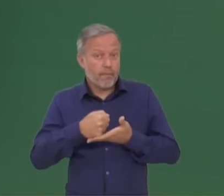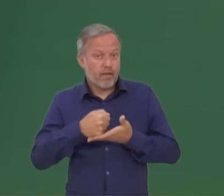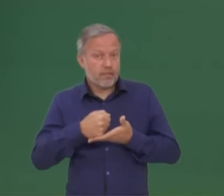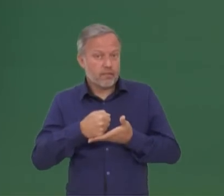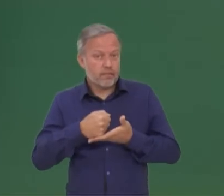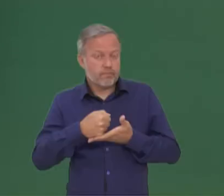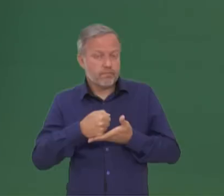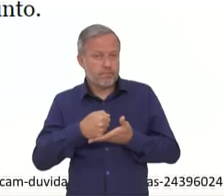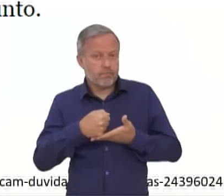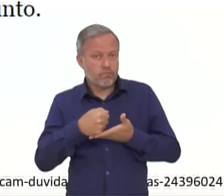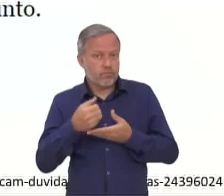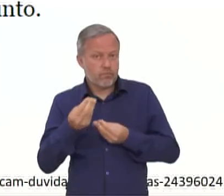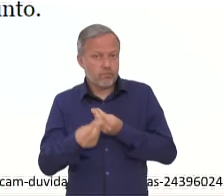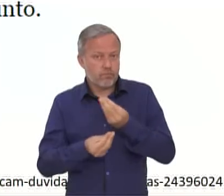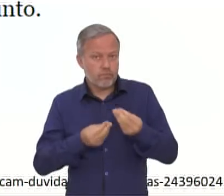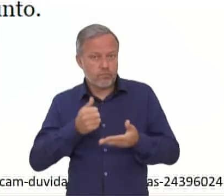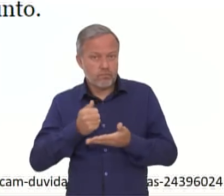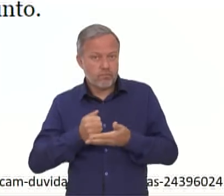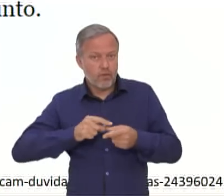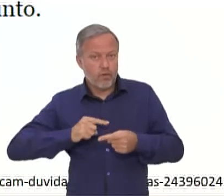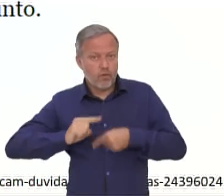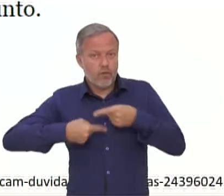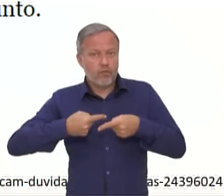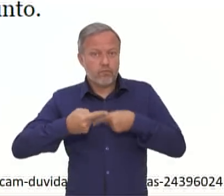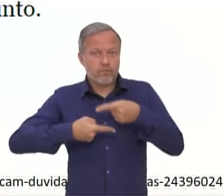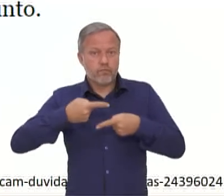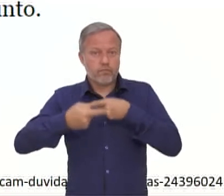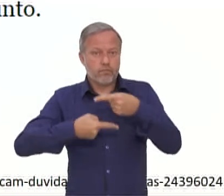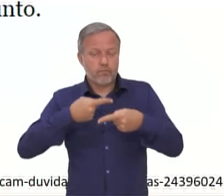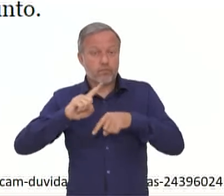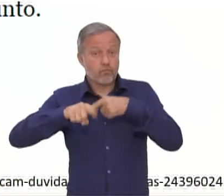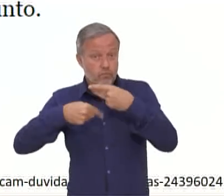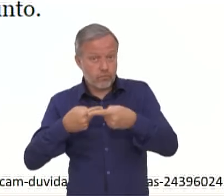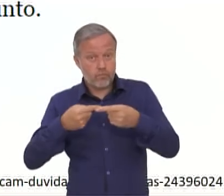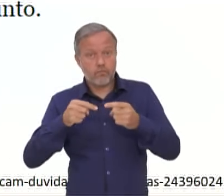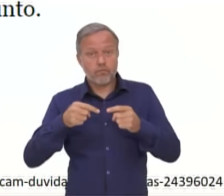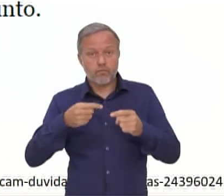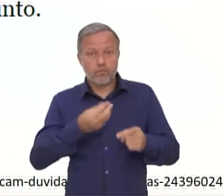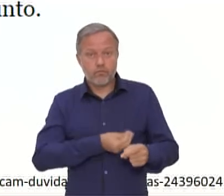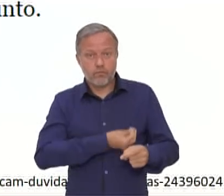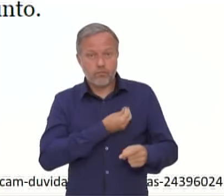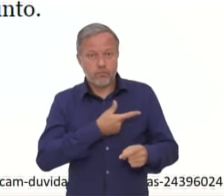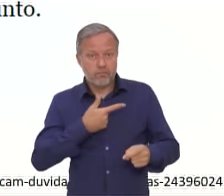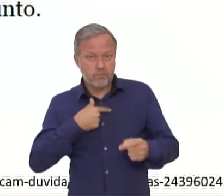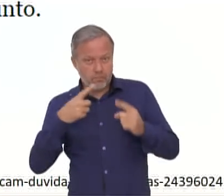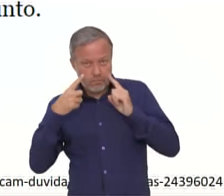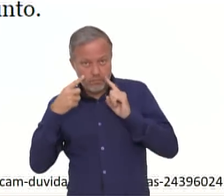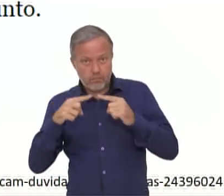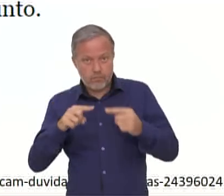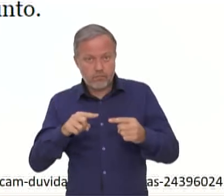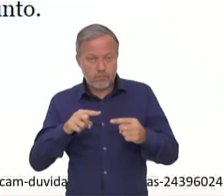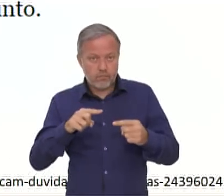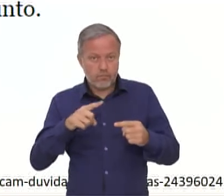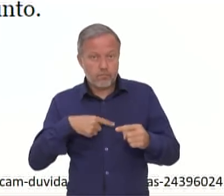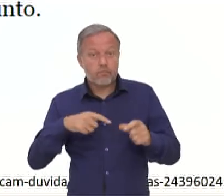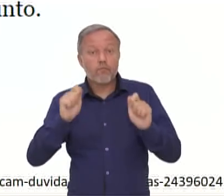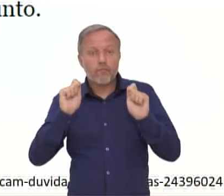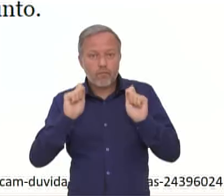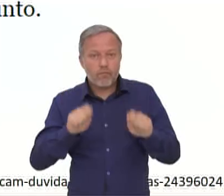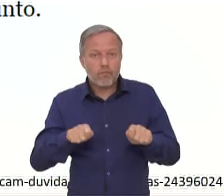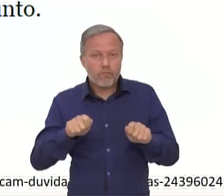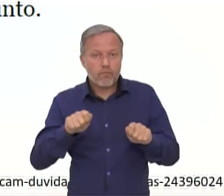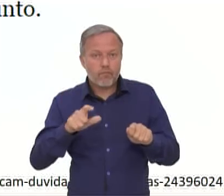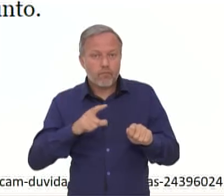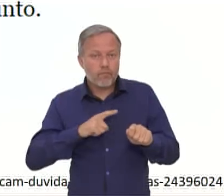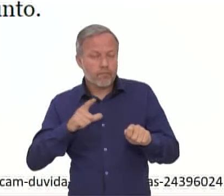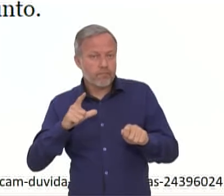como eles podem sofrer mutações e se reproduzir como outros seres vivos, há uma corrente que diz que eles poderiam